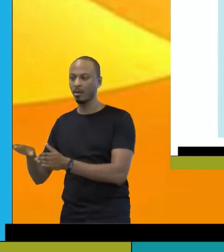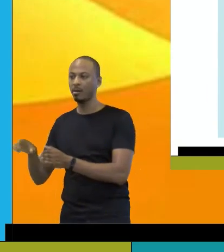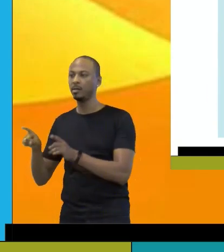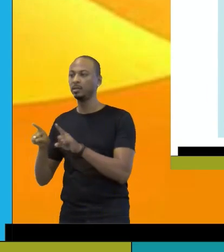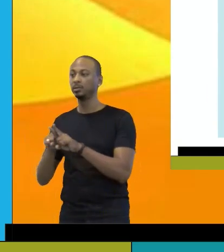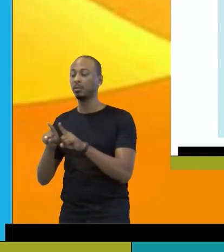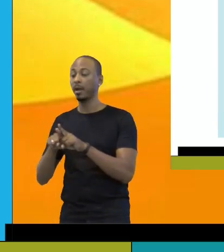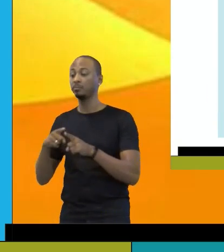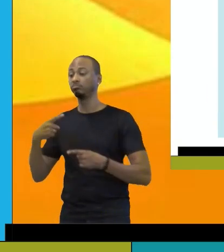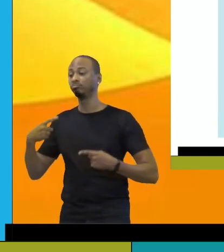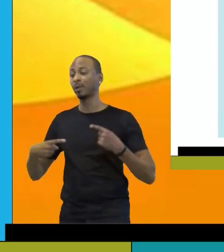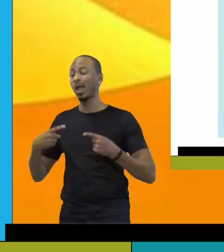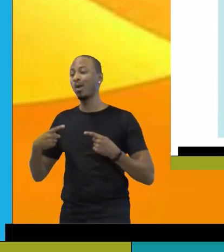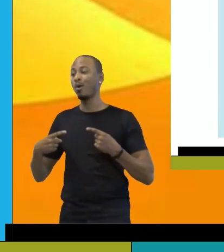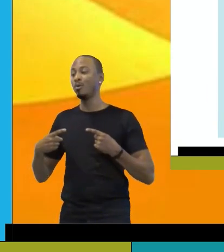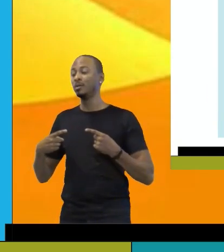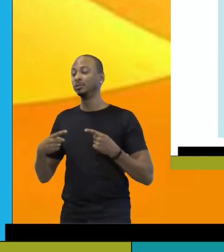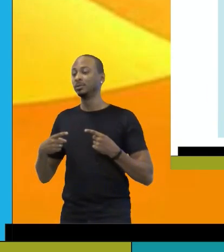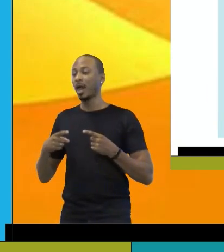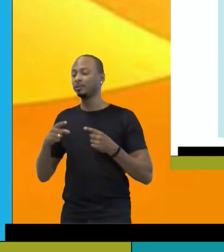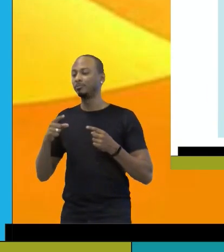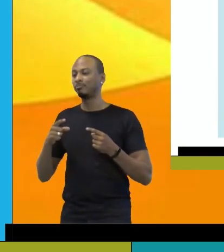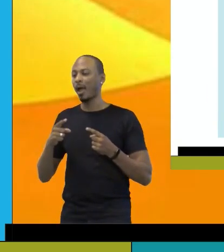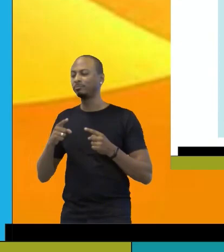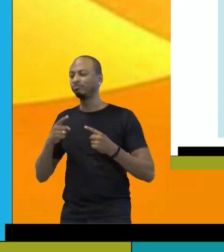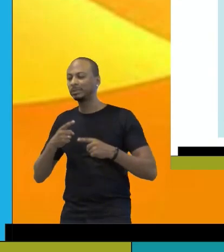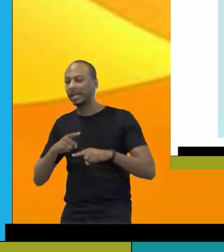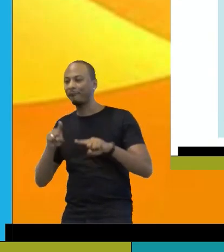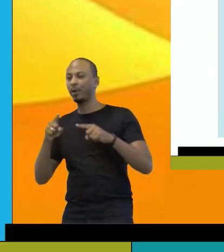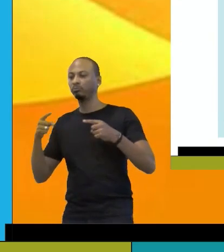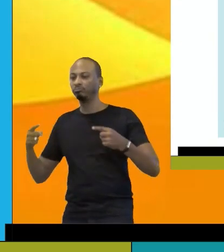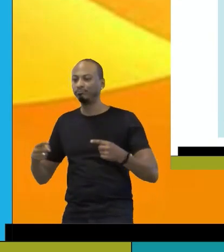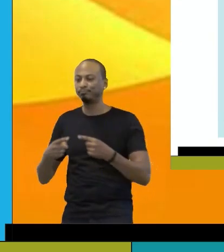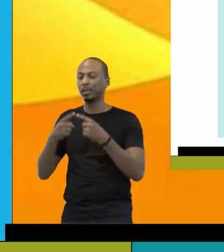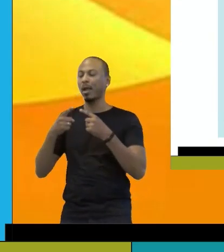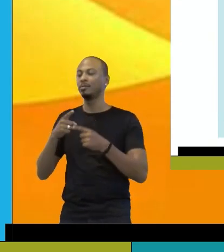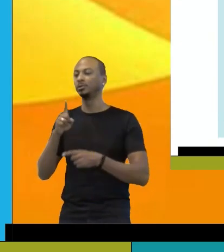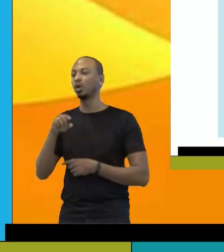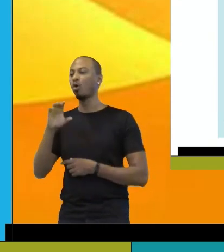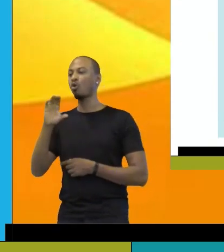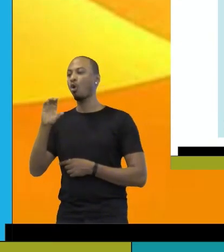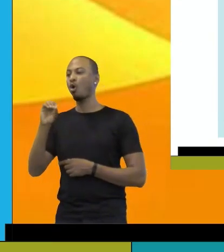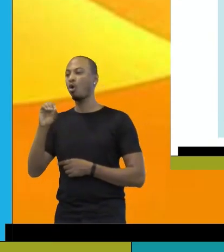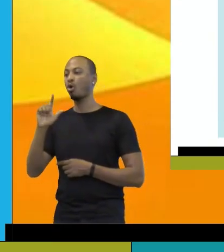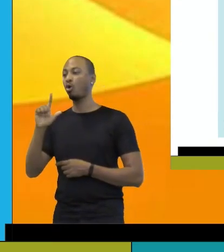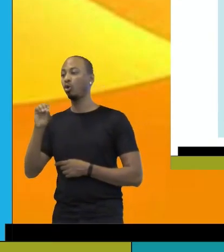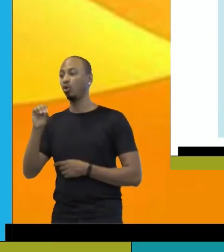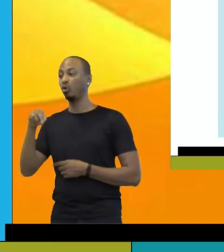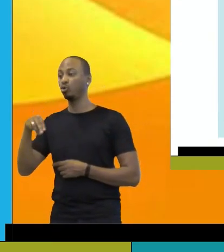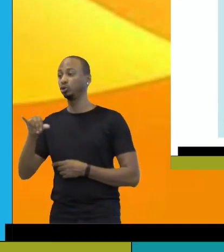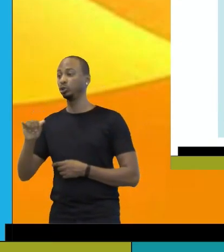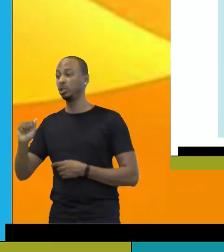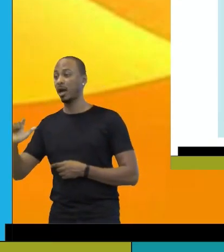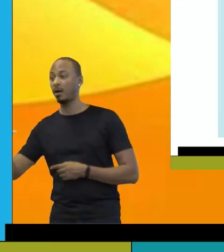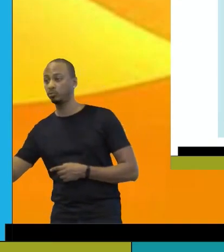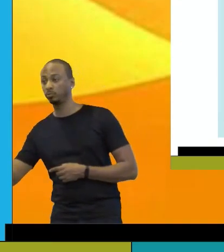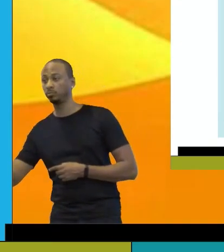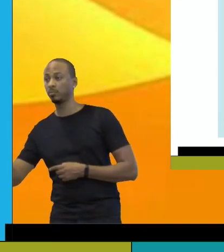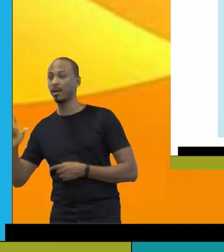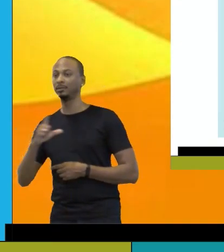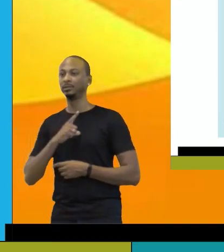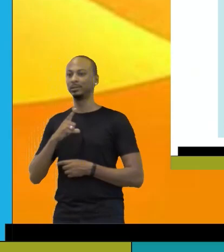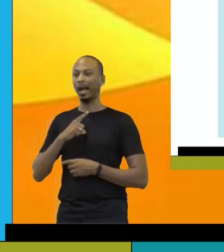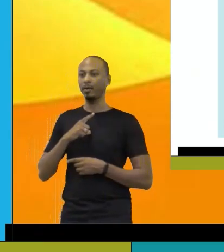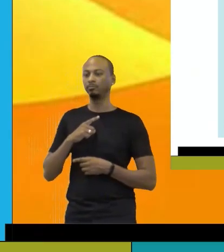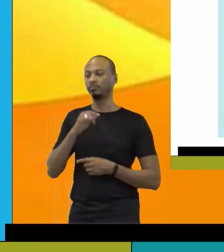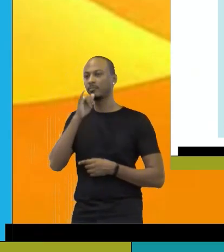disputas coloniais. Durante muitos séculos, Itália e Alemanha foram deixadas de lado nas disputas que havia dentro